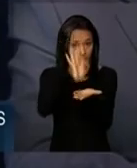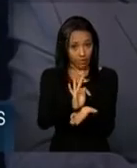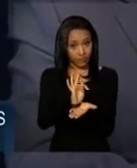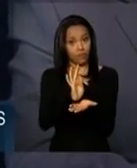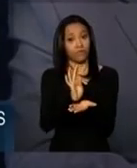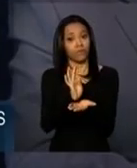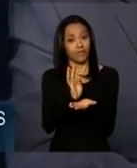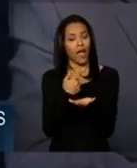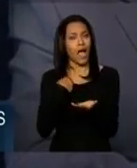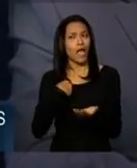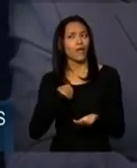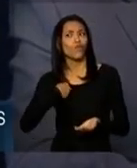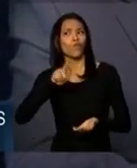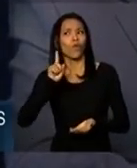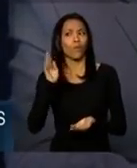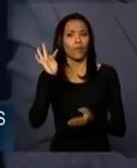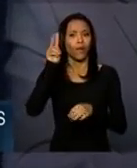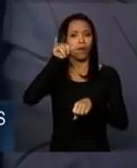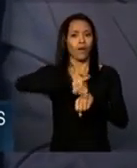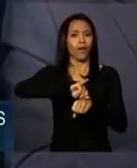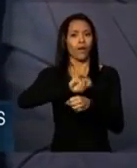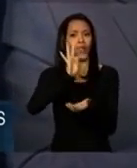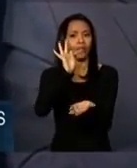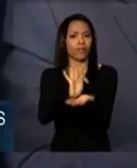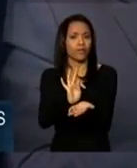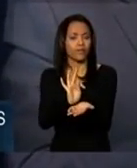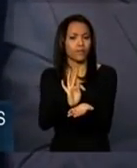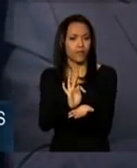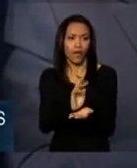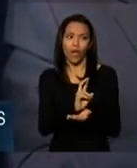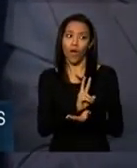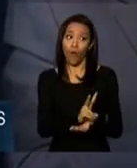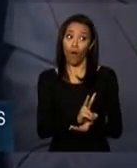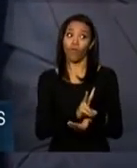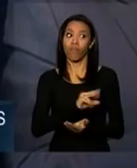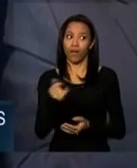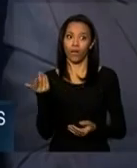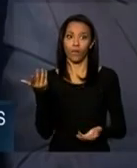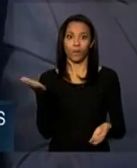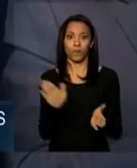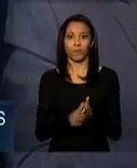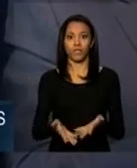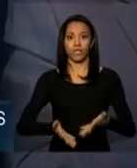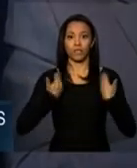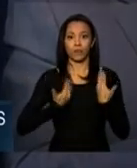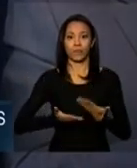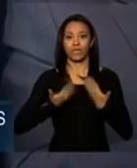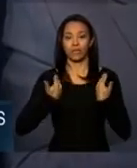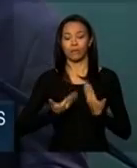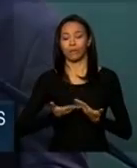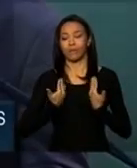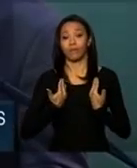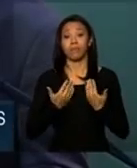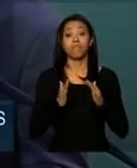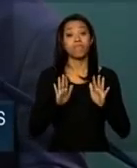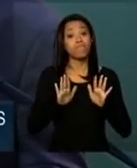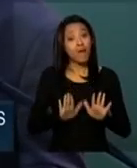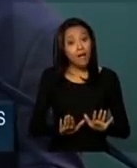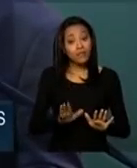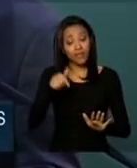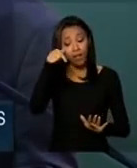comenta, estou indo para Teresina, e as pessoas dizem, vai pegar um calor danado lá. Mas aqui o